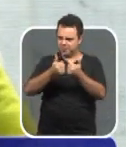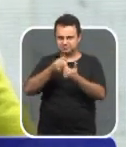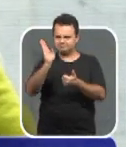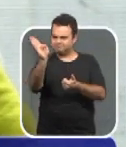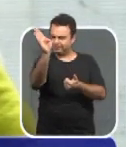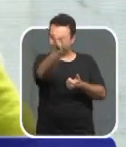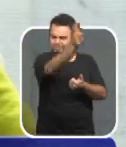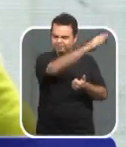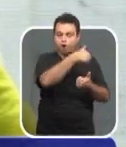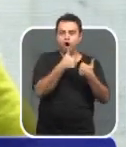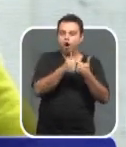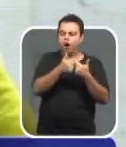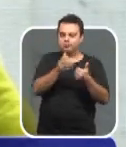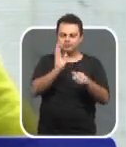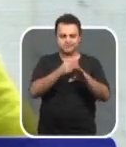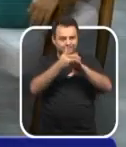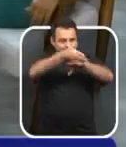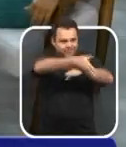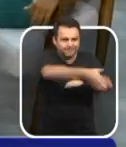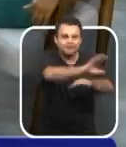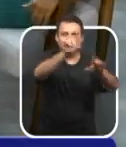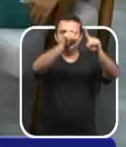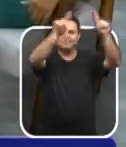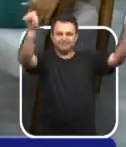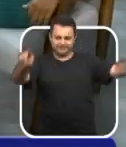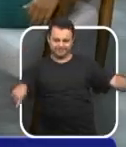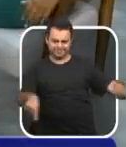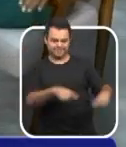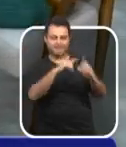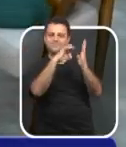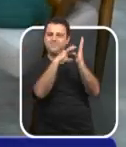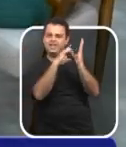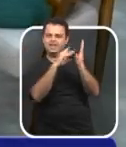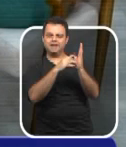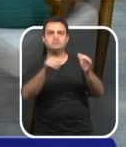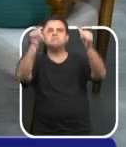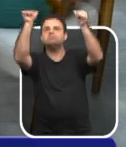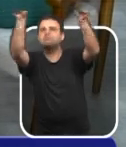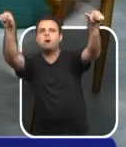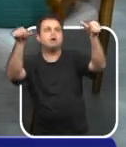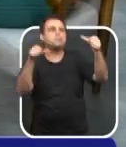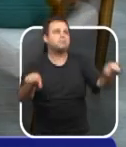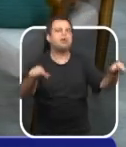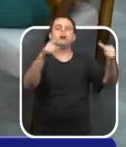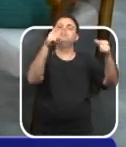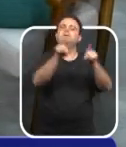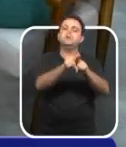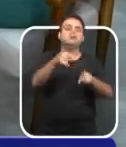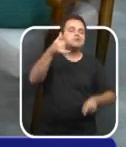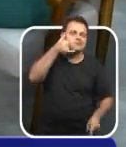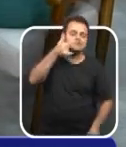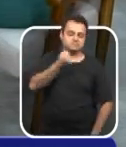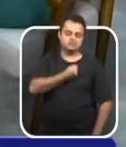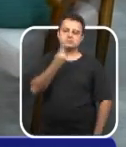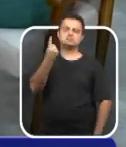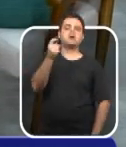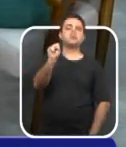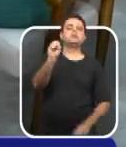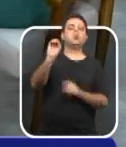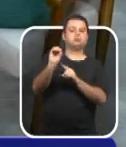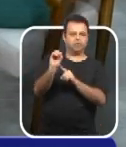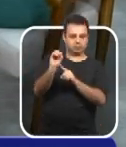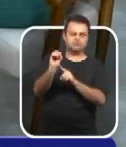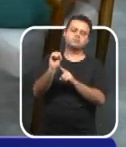que era uma lei da sua autoria. Exatamente. Também, né? Olha como que é legal, né? Foi lá no começo, 180, a importância